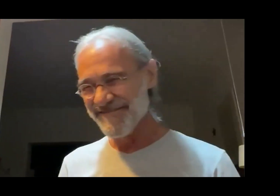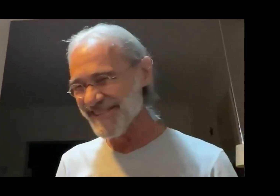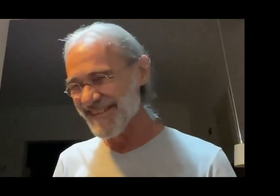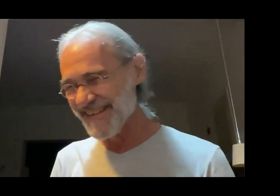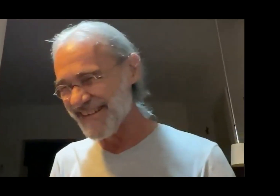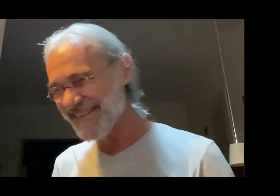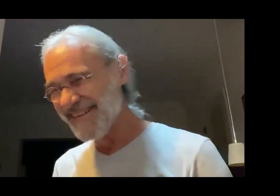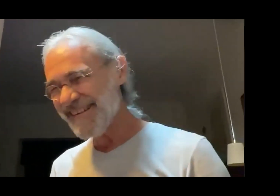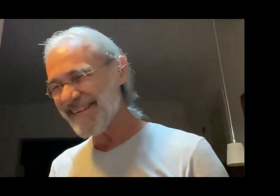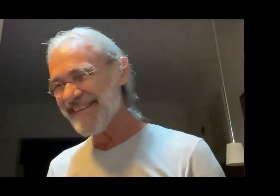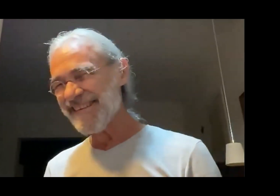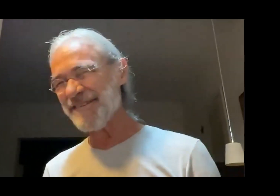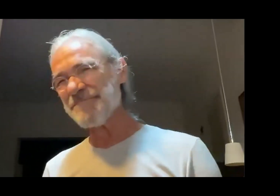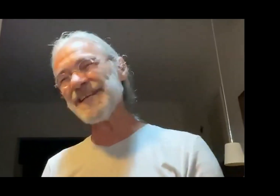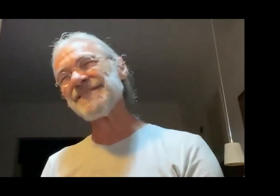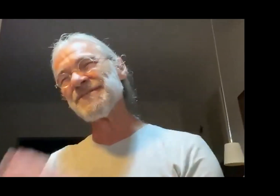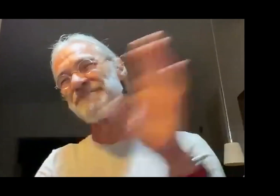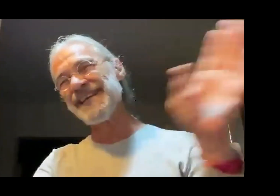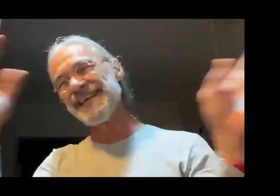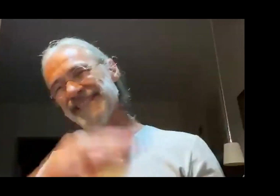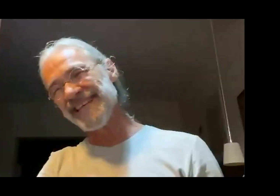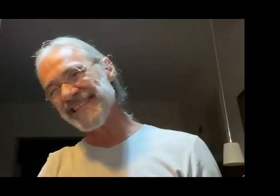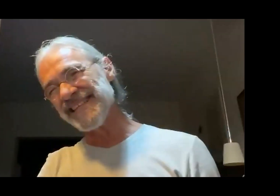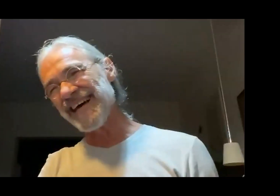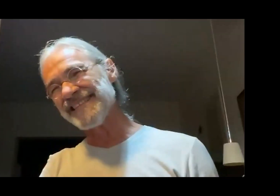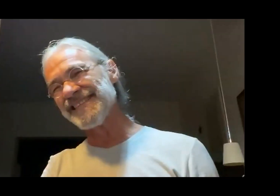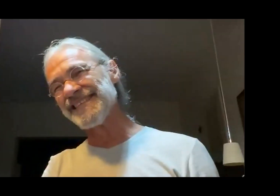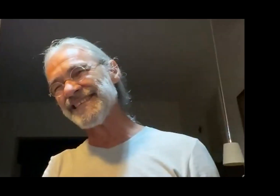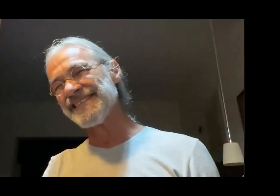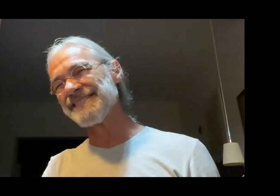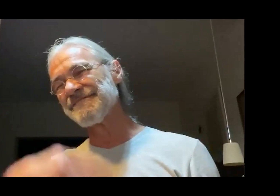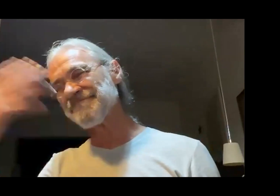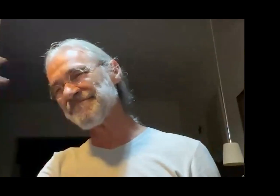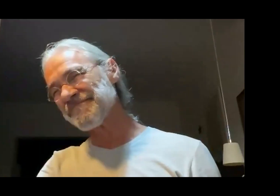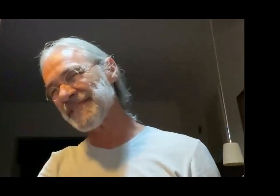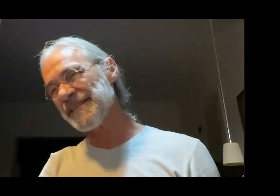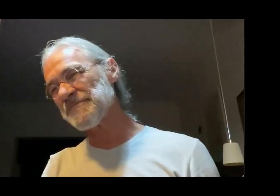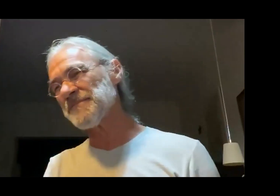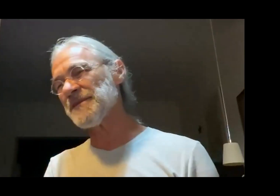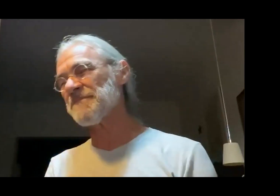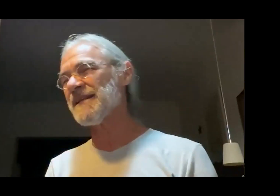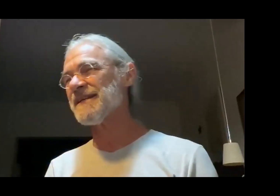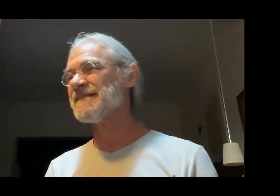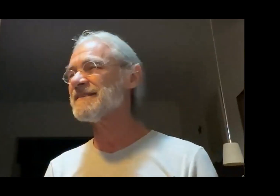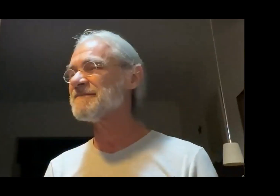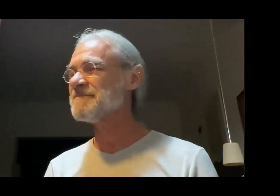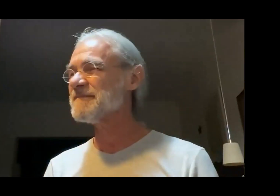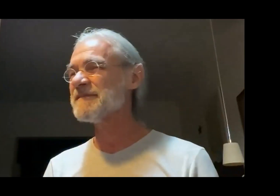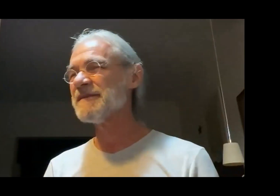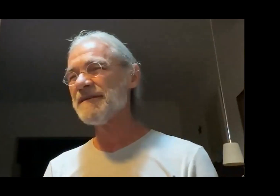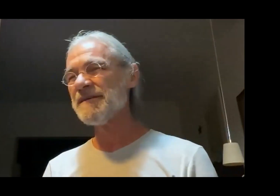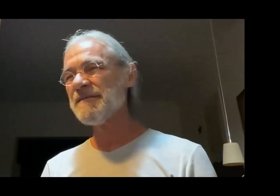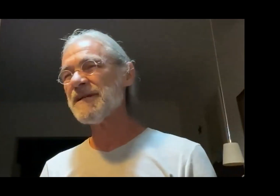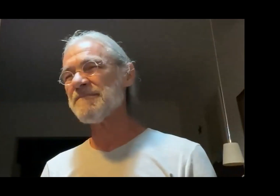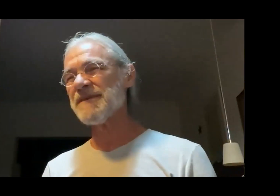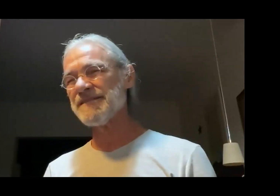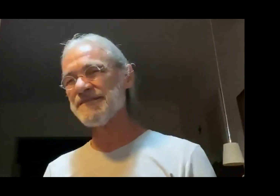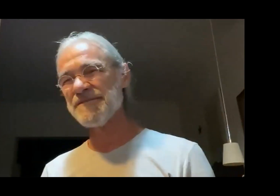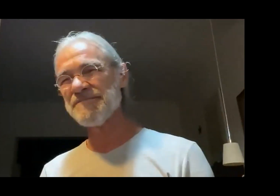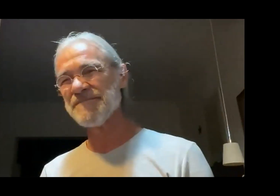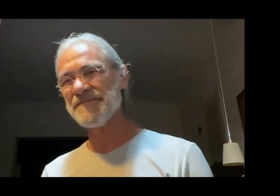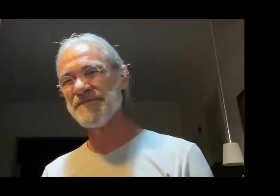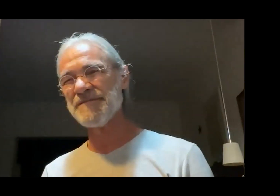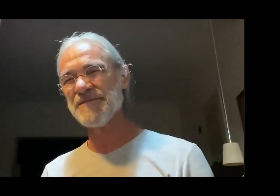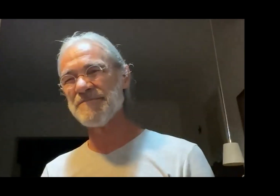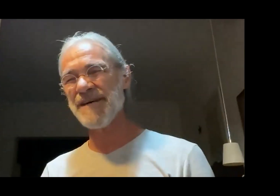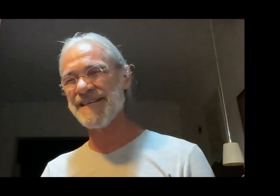Parabéns. Muito legal. E completou bem a necessidade da primeira palestra. Parabéns,